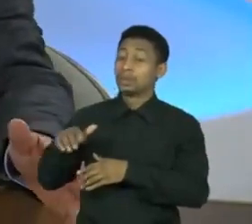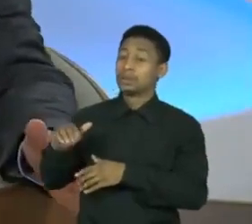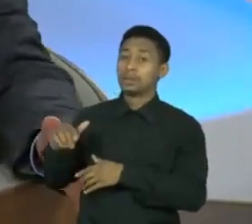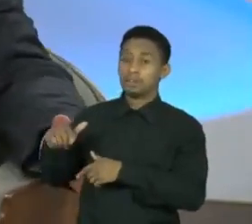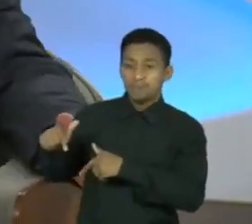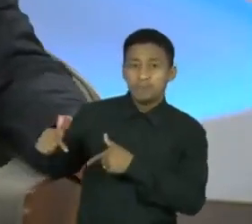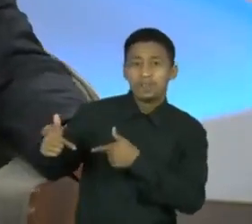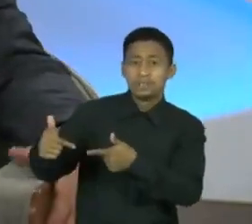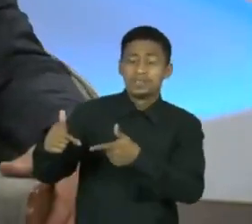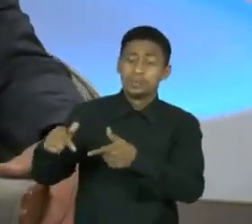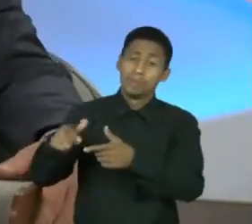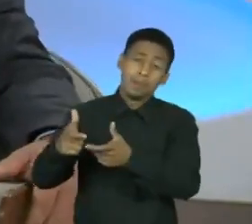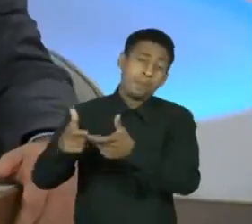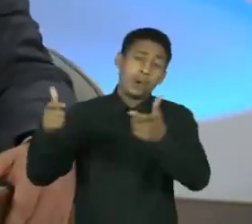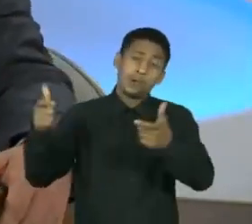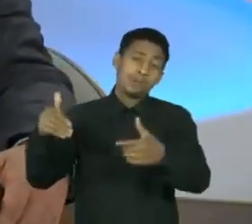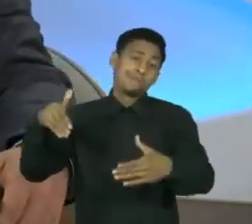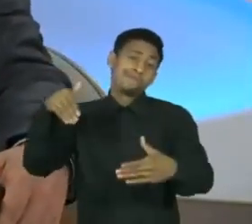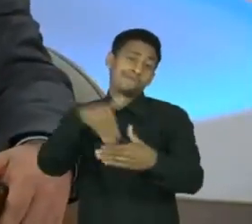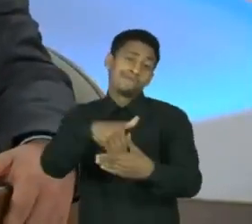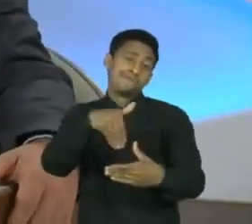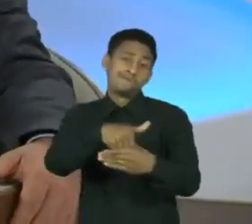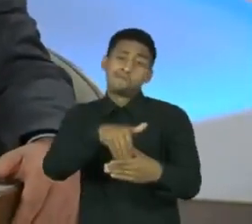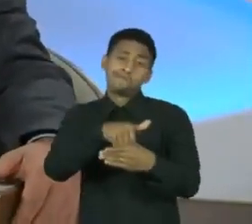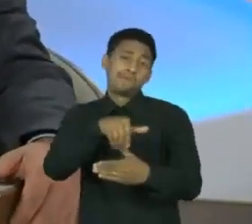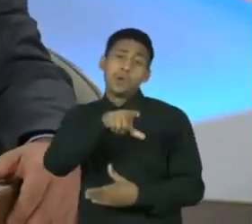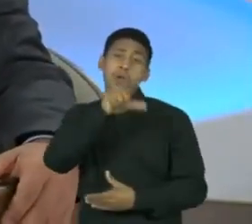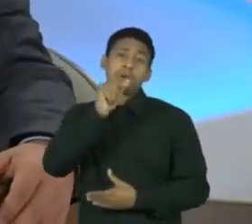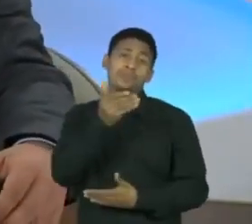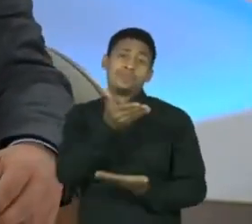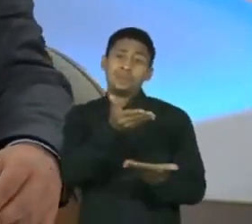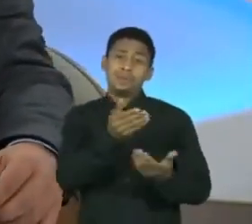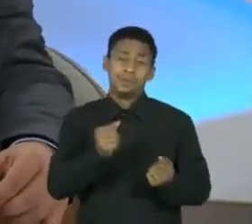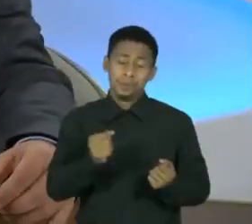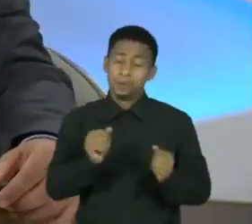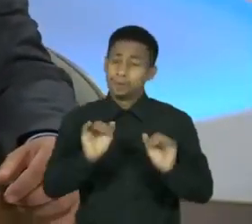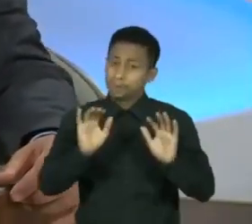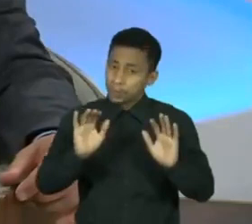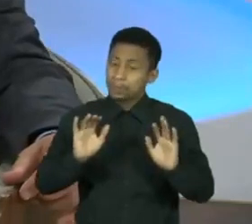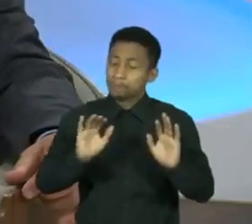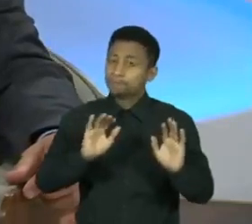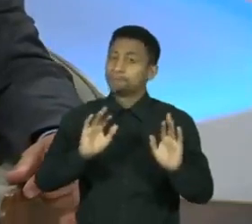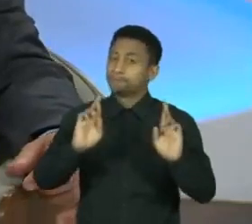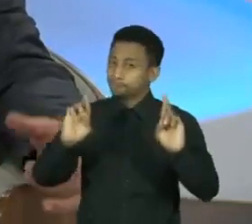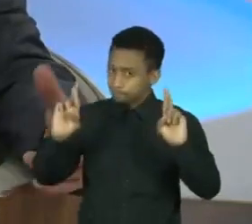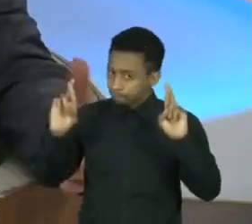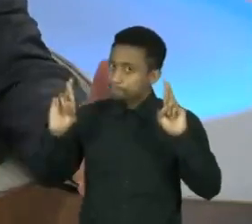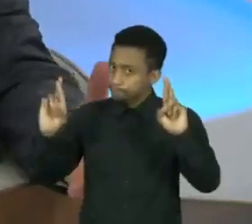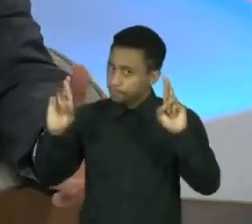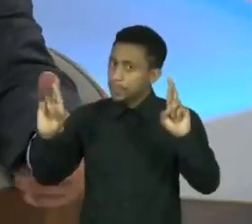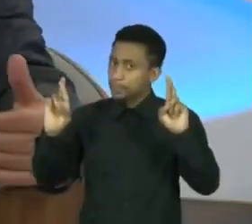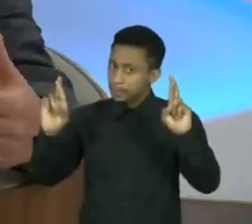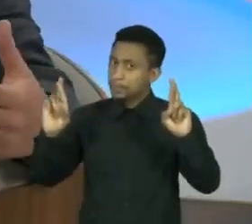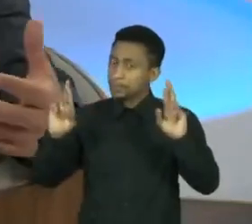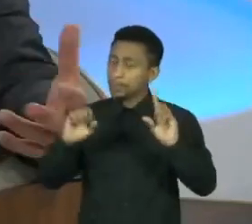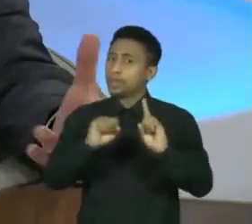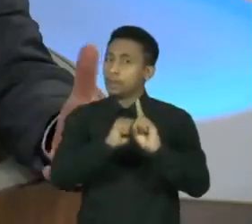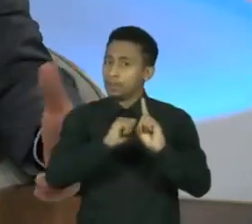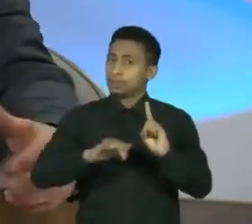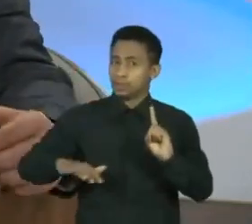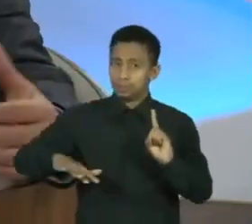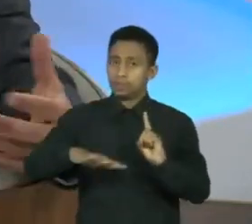fizeram opção por ele né mas eu eu tenho uma imensa Esperança Vera na na nossa